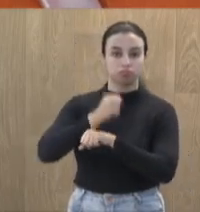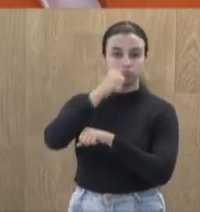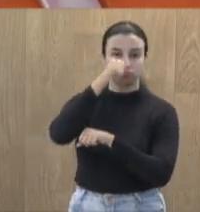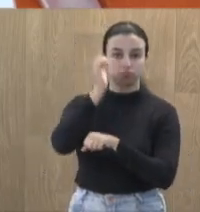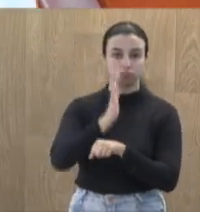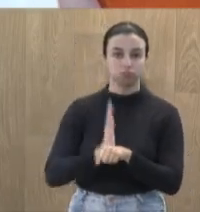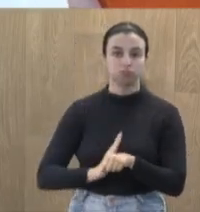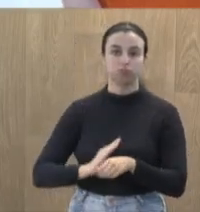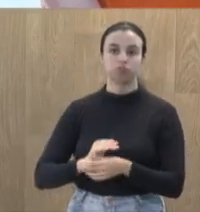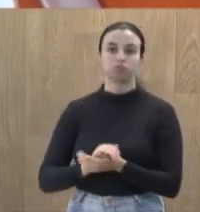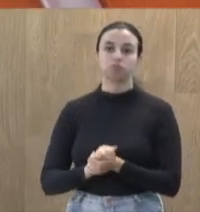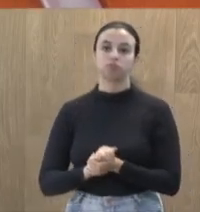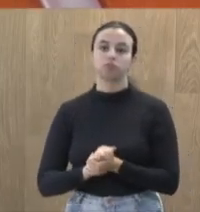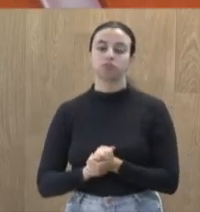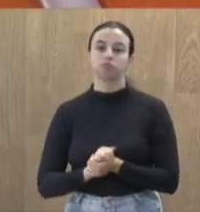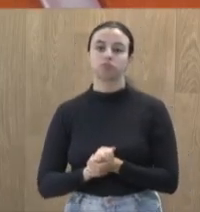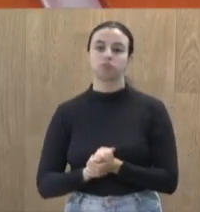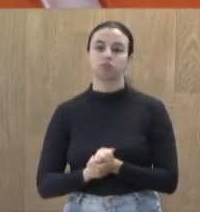Hoje nós temos